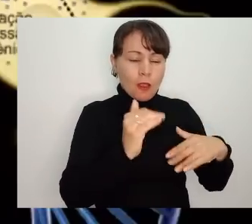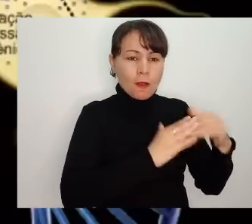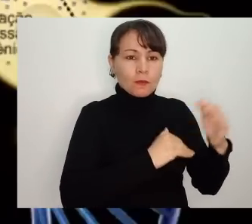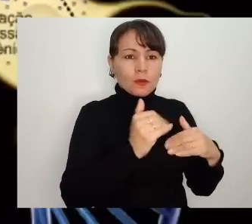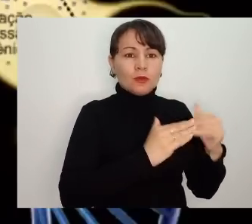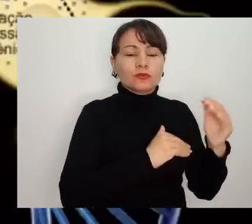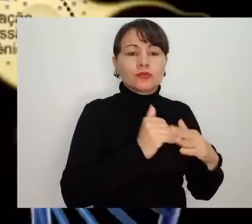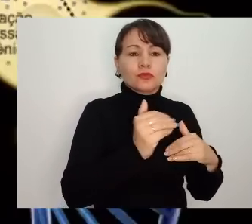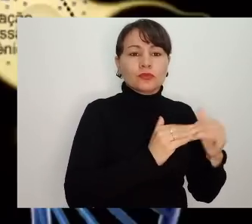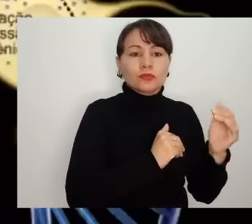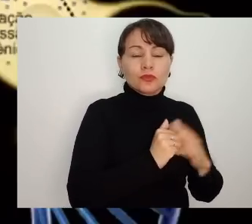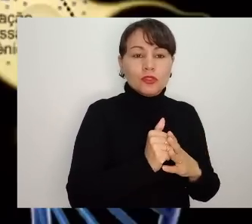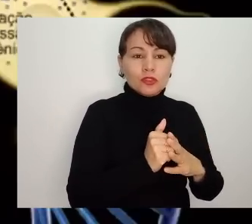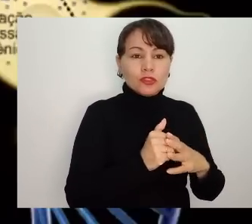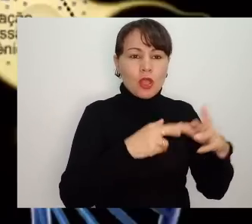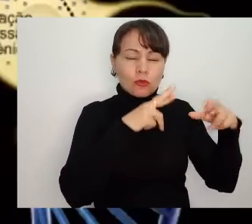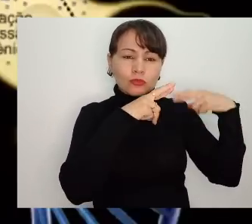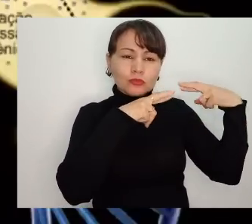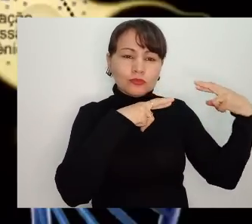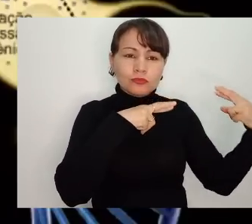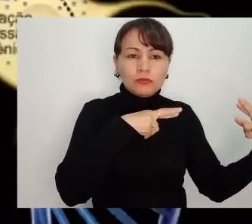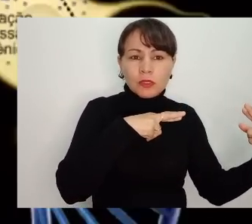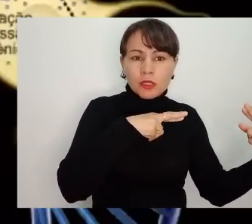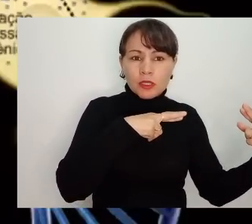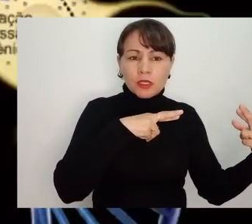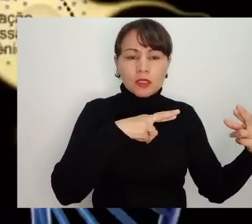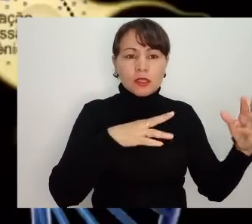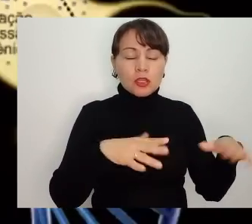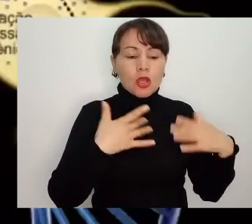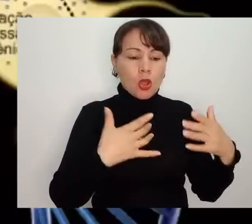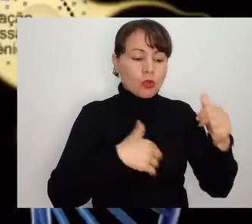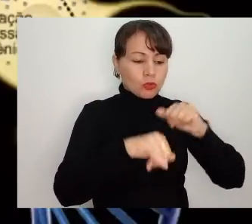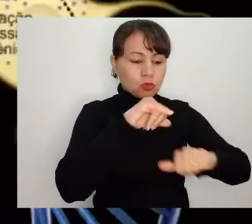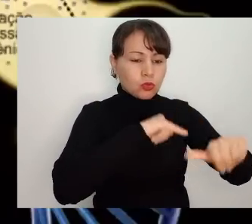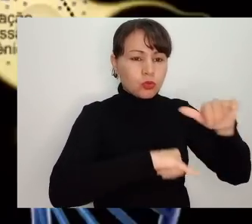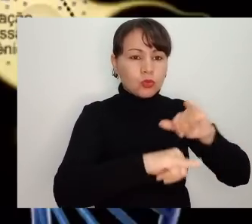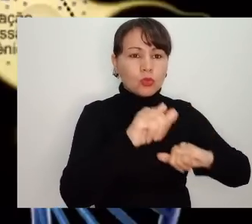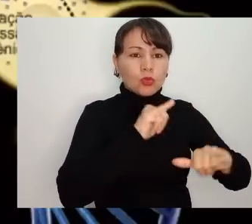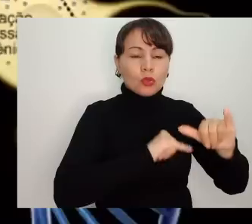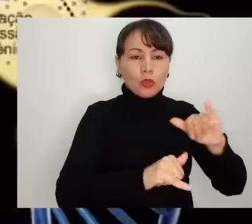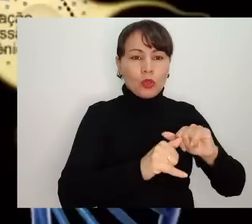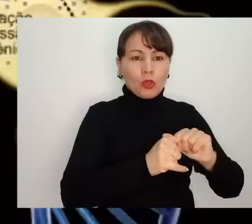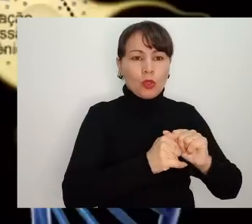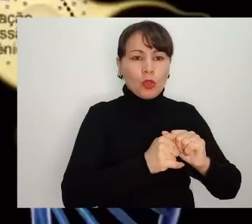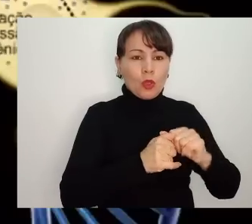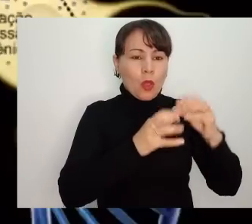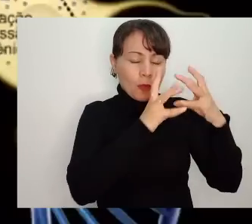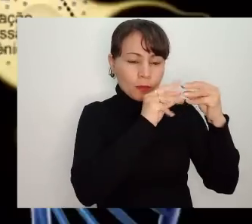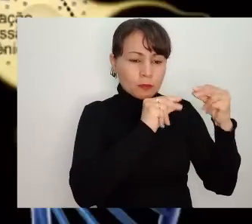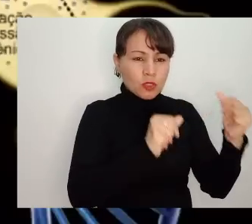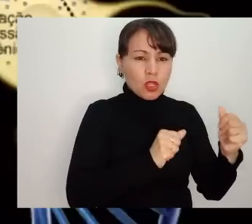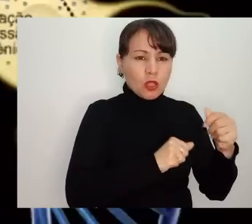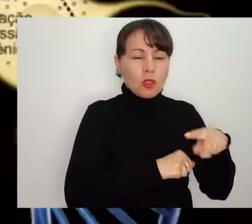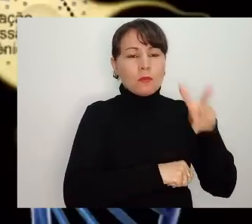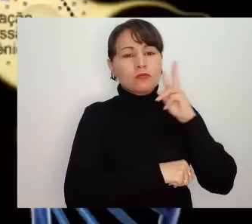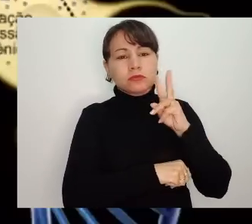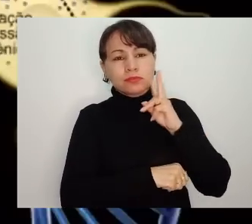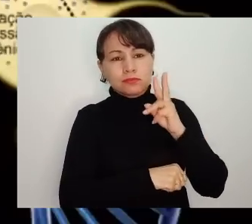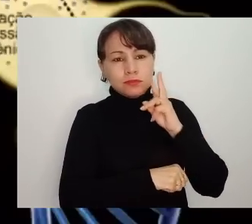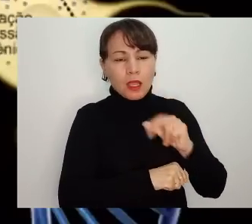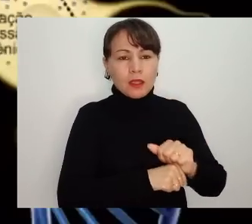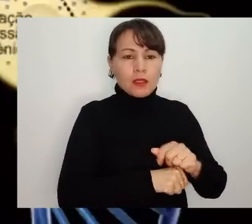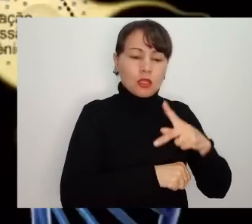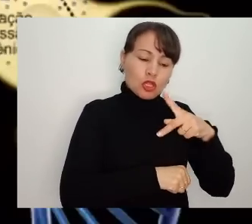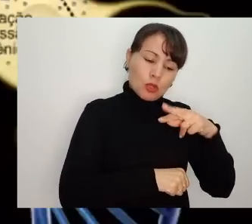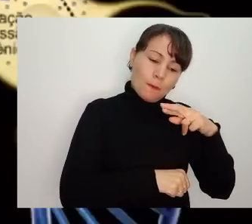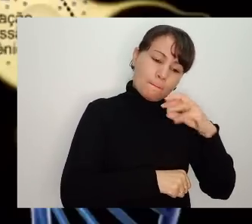na produção de neurotransmissores, ou de substâncias químicas, ou de enzimas, ou de proteínas, e